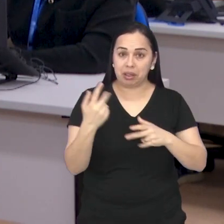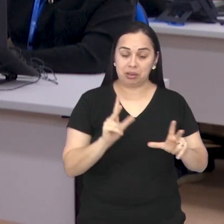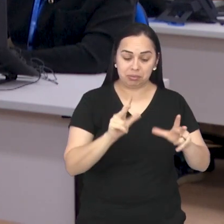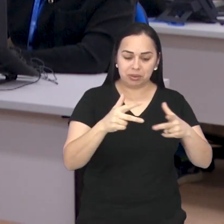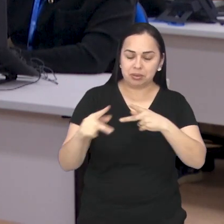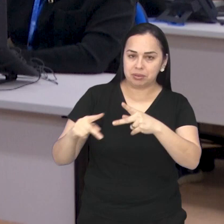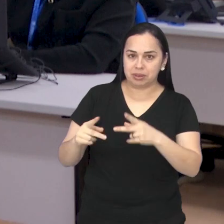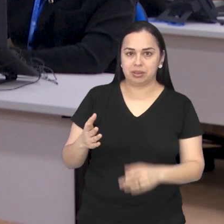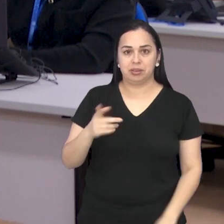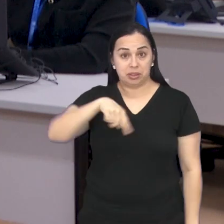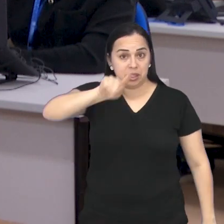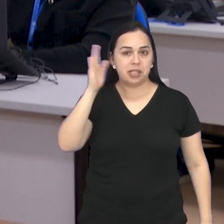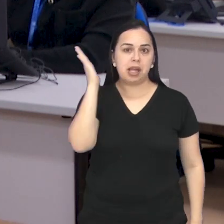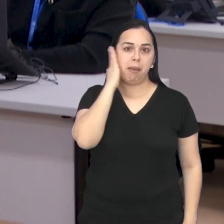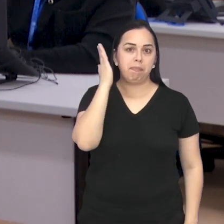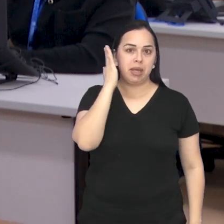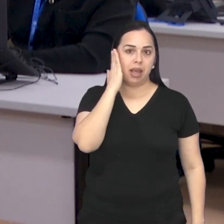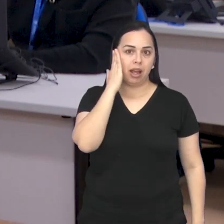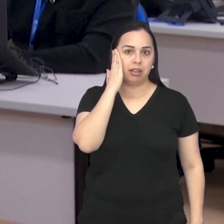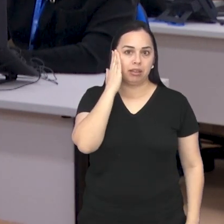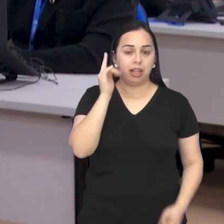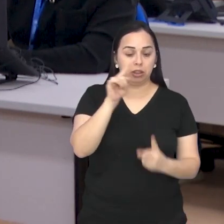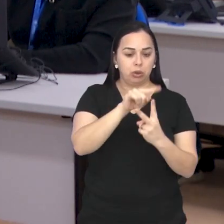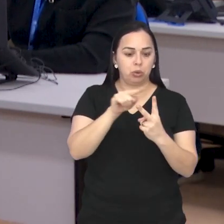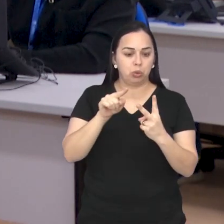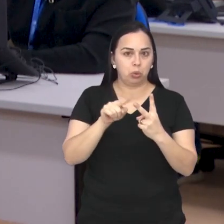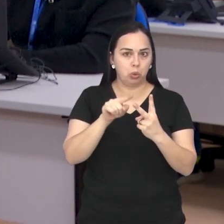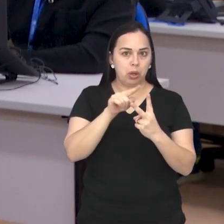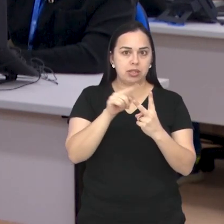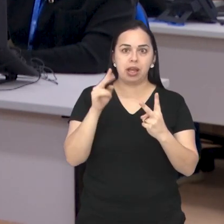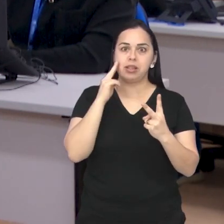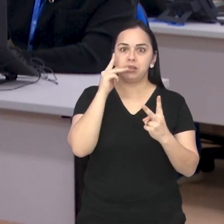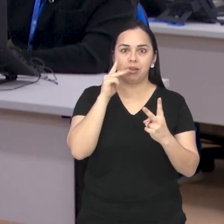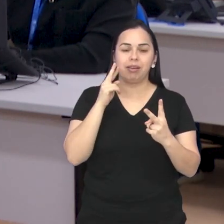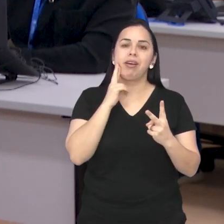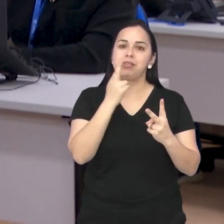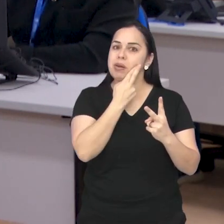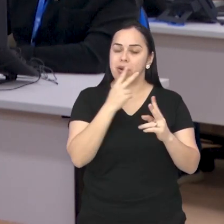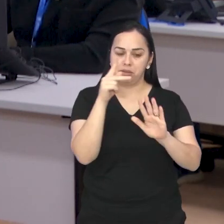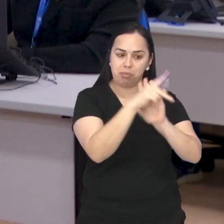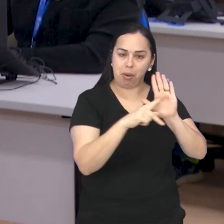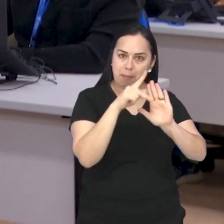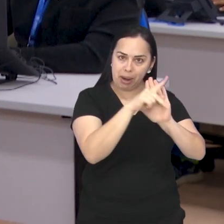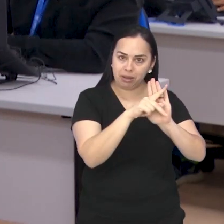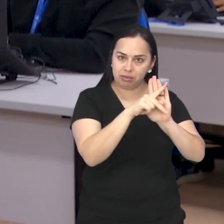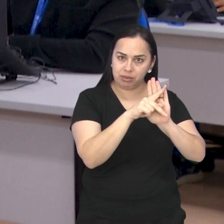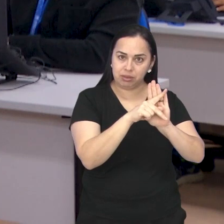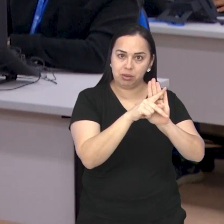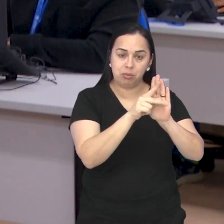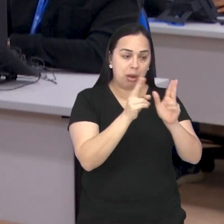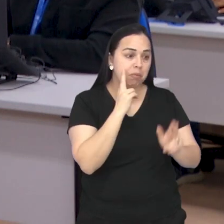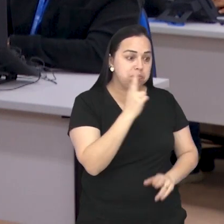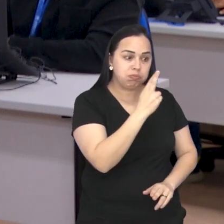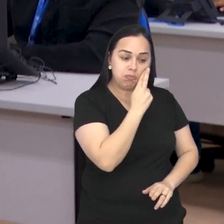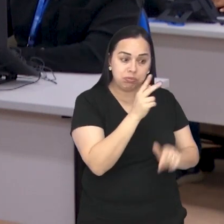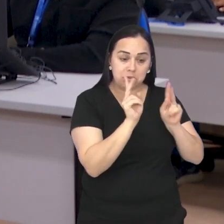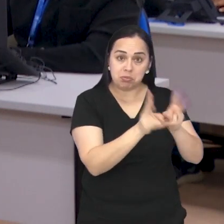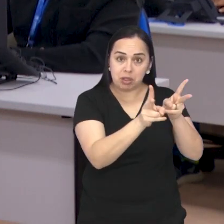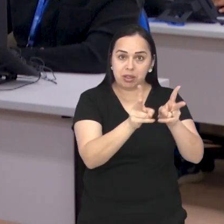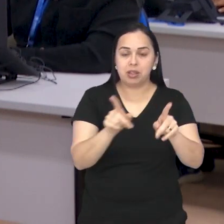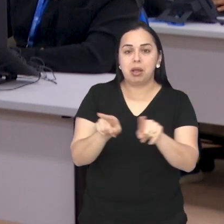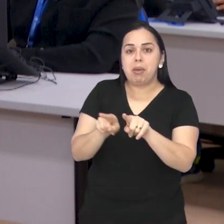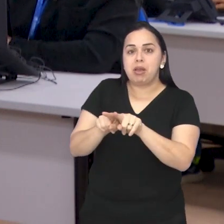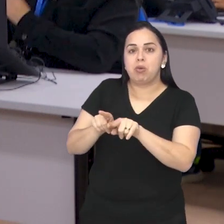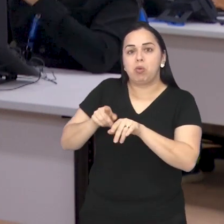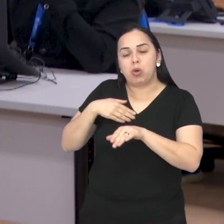cidade. Sabia que São José dos Campos vai ganhar mais 2 unidades do Bom Prato, uma fixa e outra móvel? Pois é, vamos falar sobre